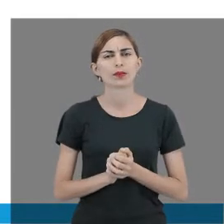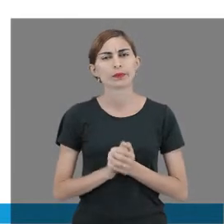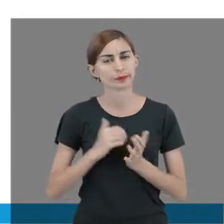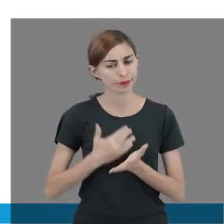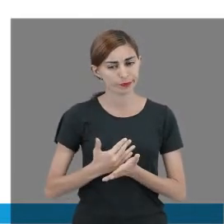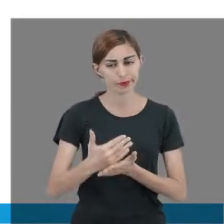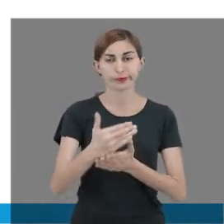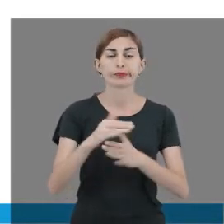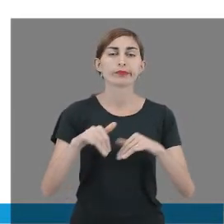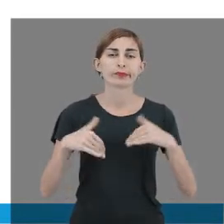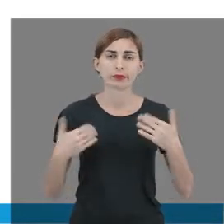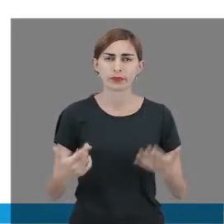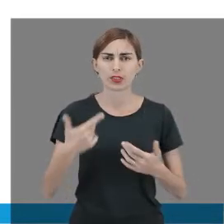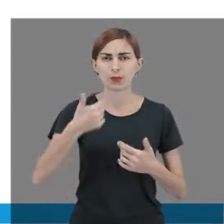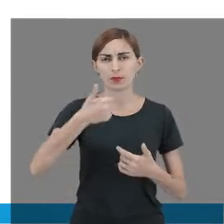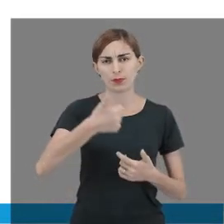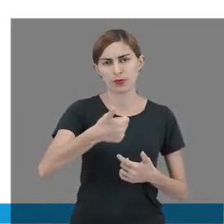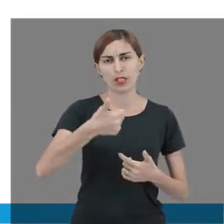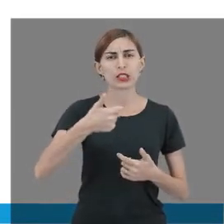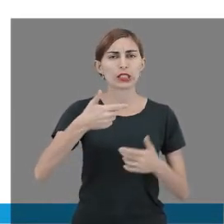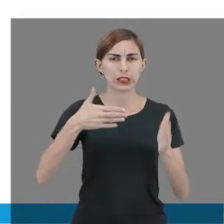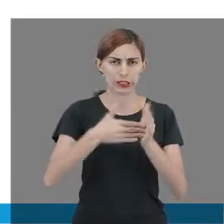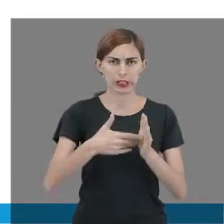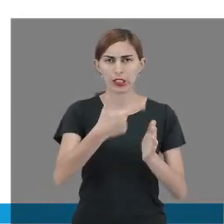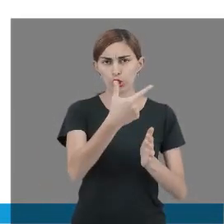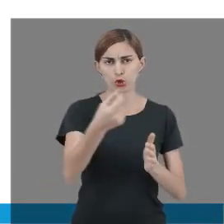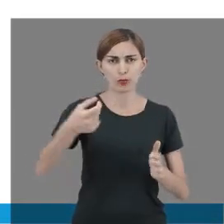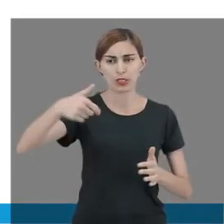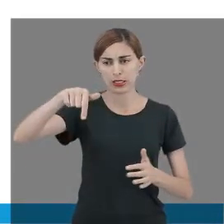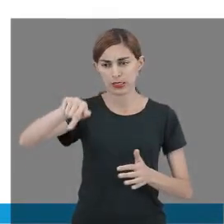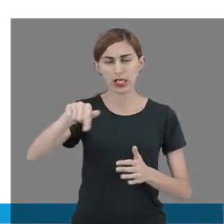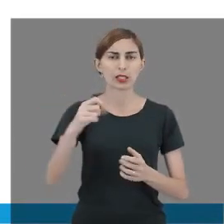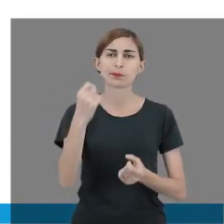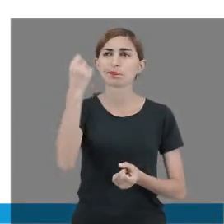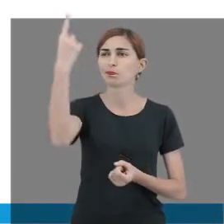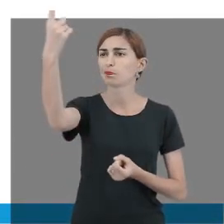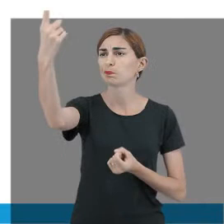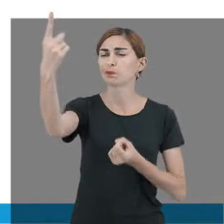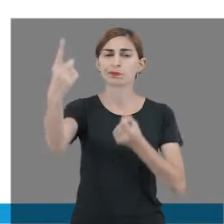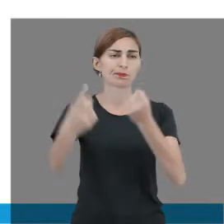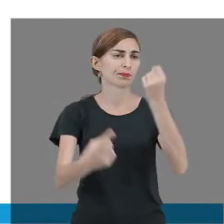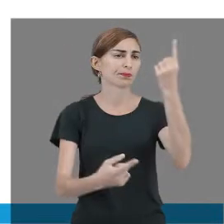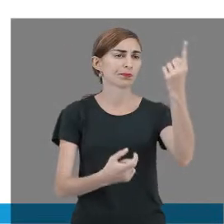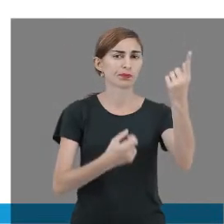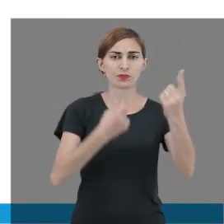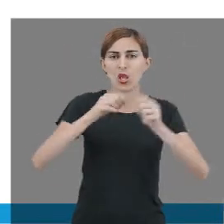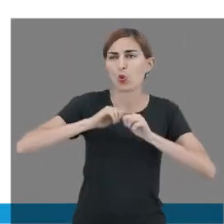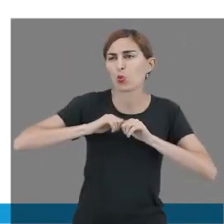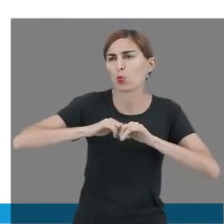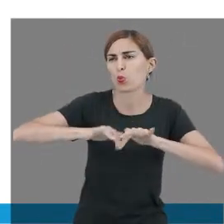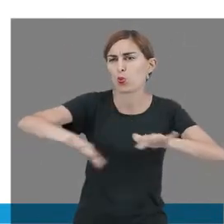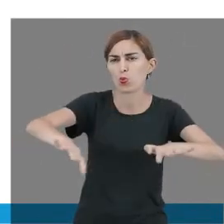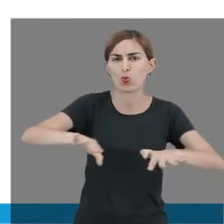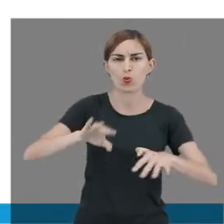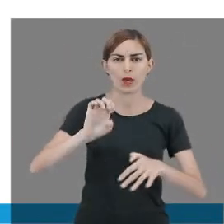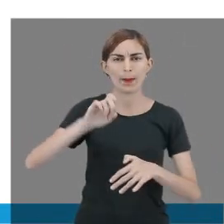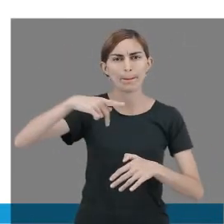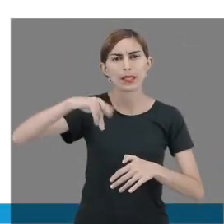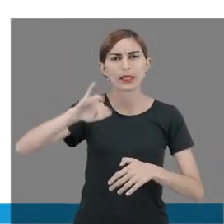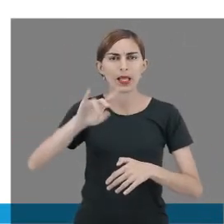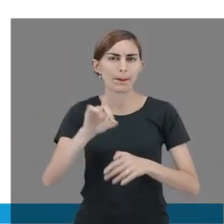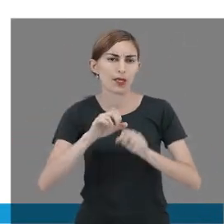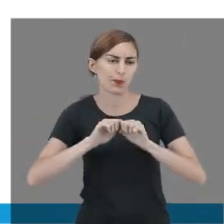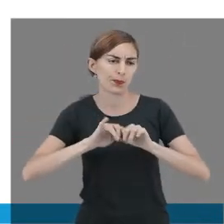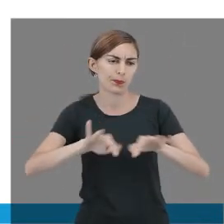E aí até então, até 2007, eram casos esporádicos, não existia história de epidemia. Então a primeira grande epidemia, onde